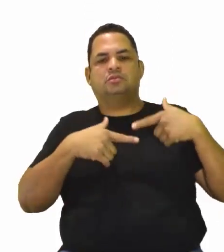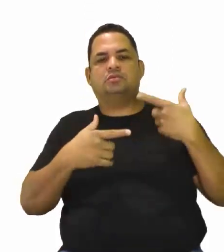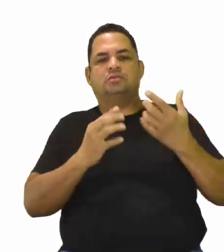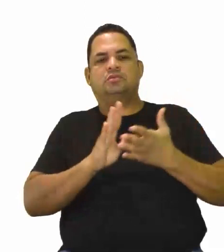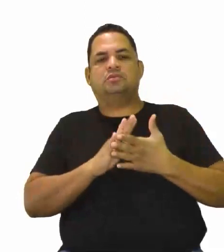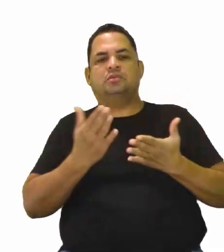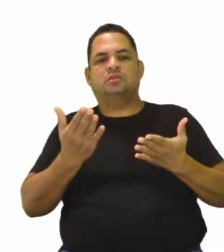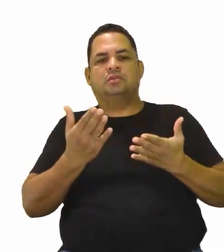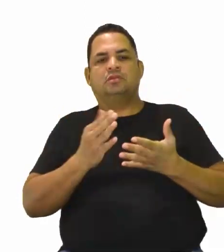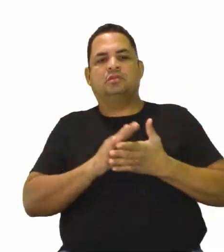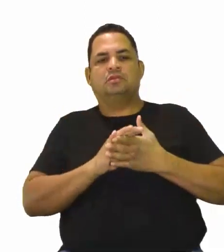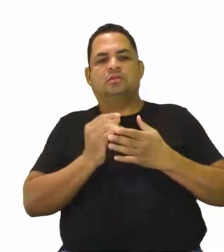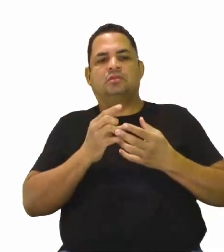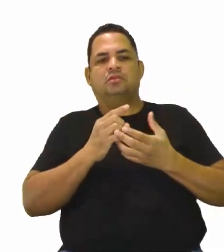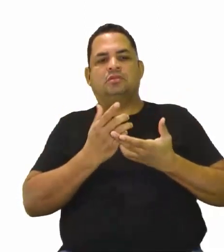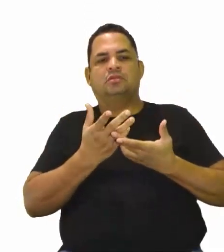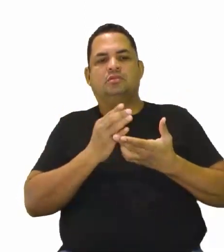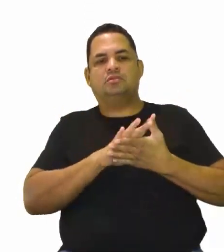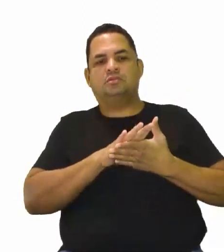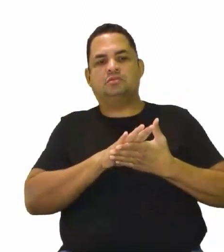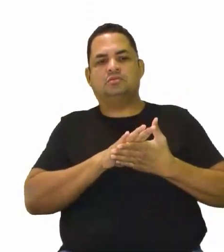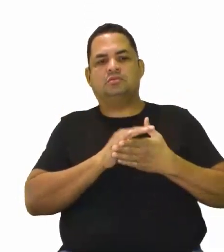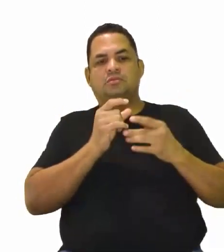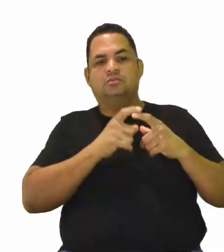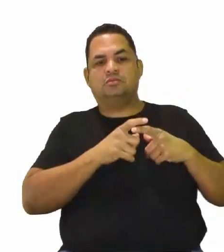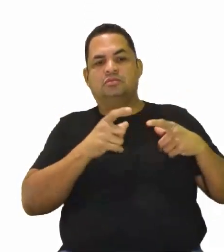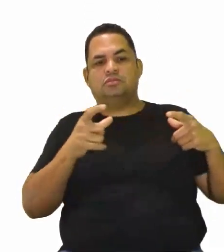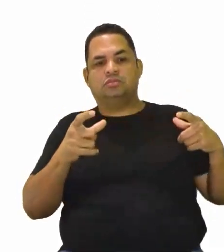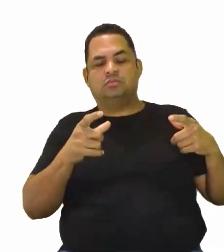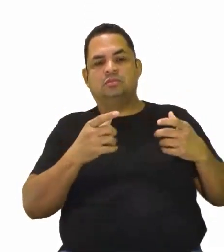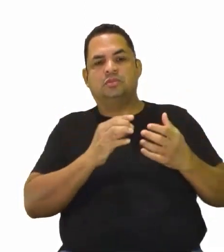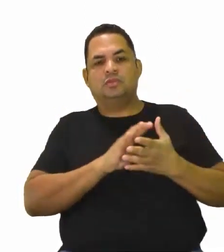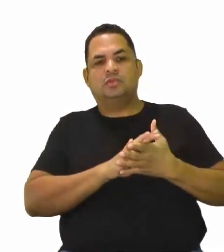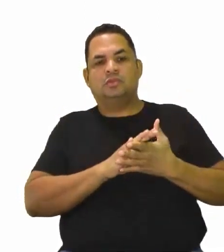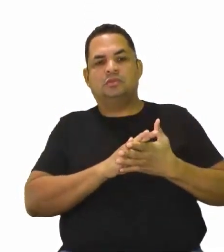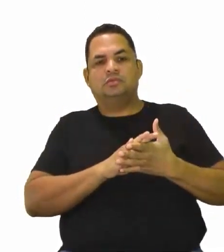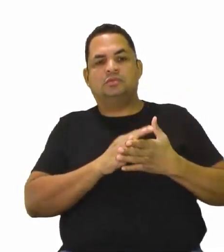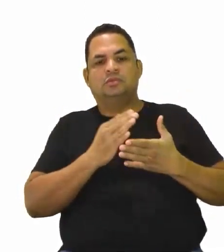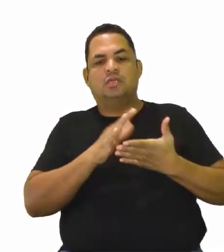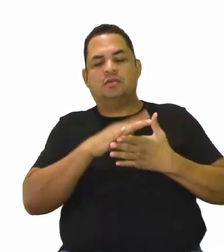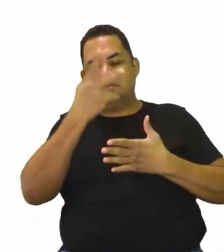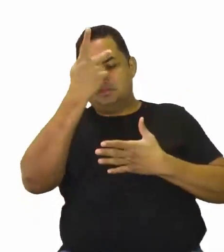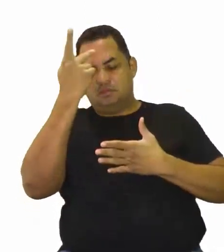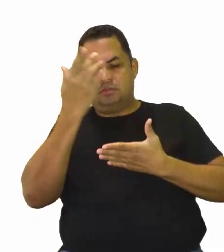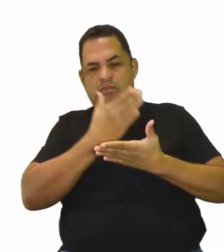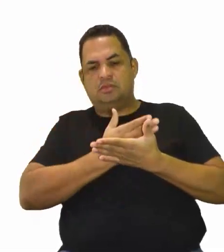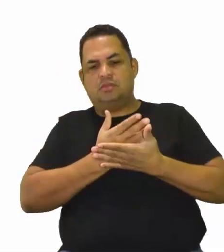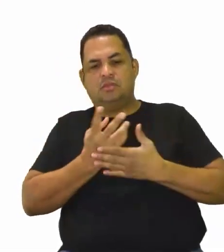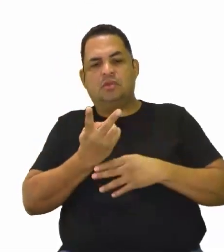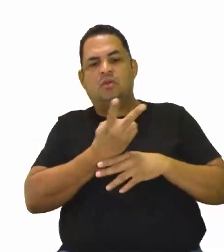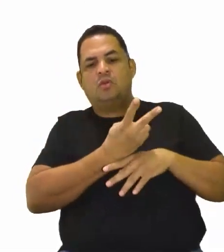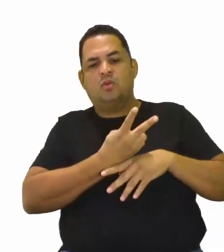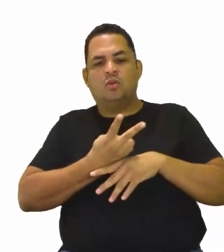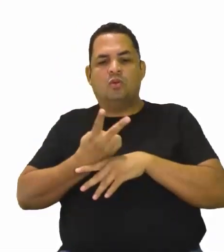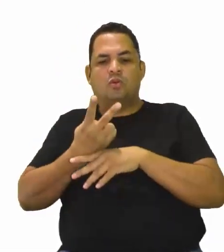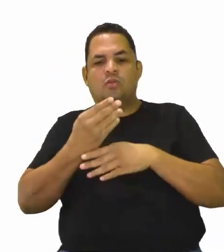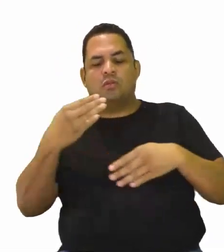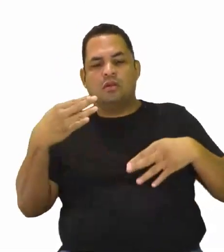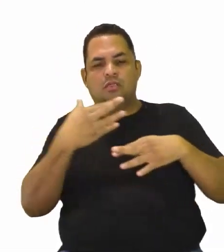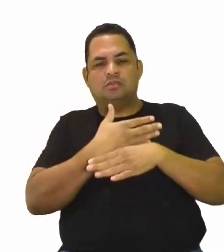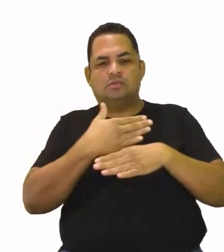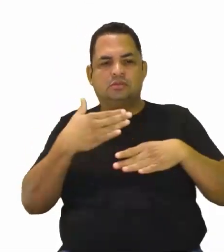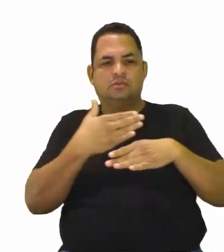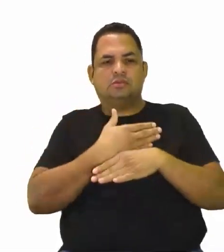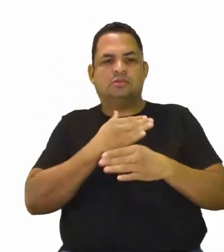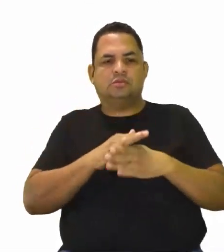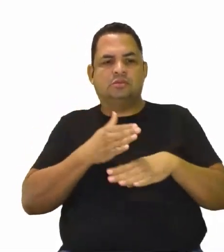Vargas. Cresce o êxito rural, principalmente do Nordeste, as pessoas começam a buscar a cidade,